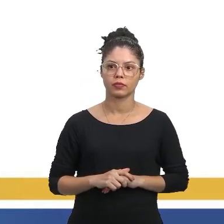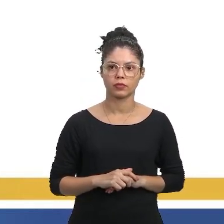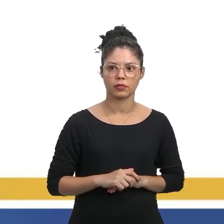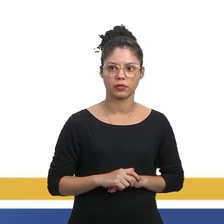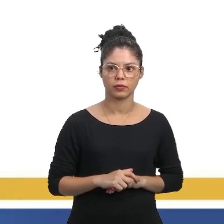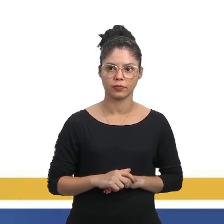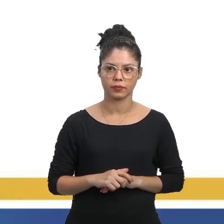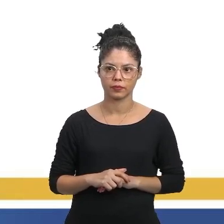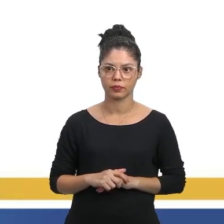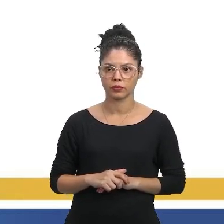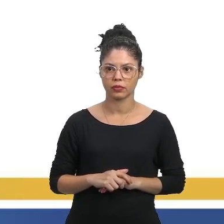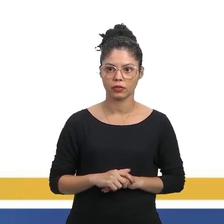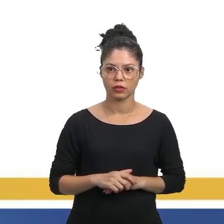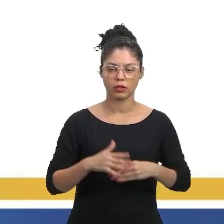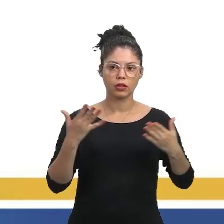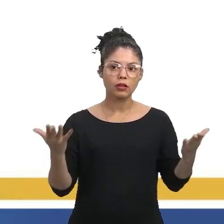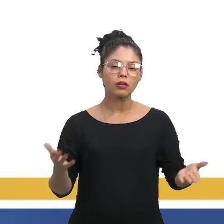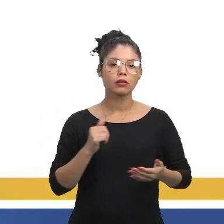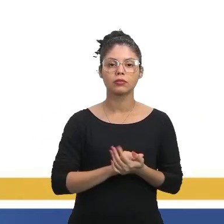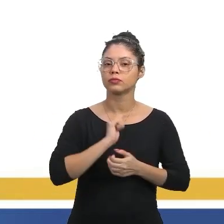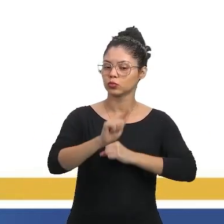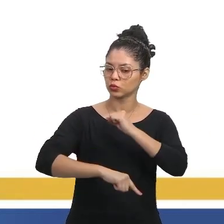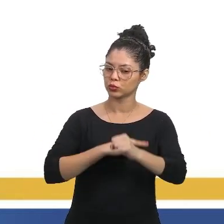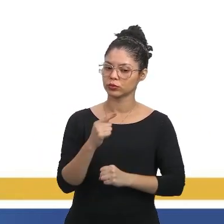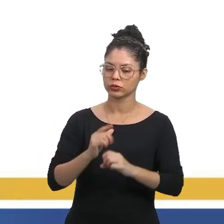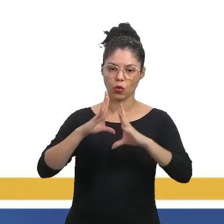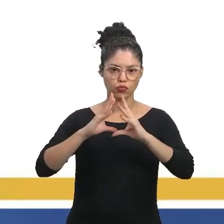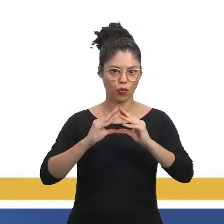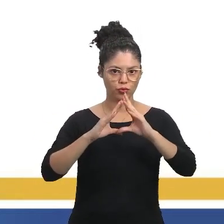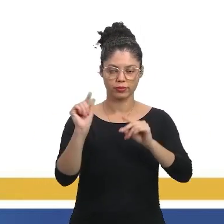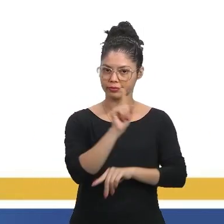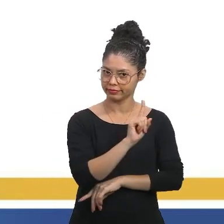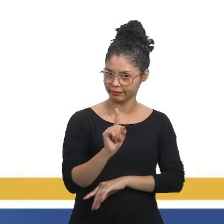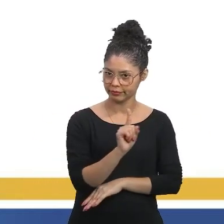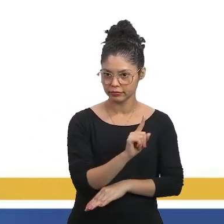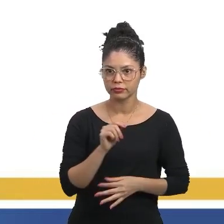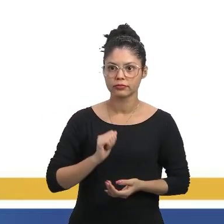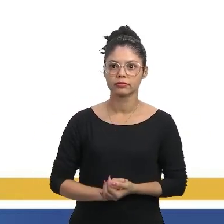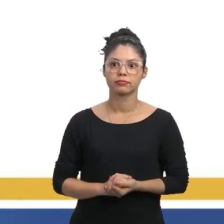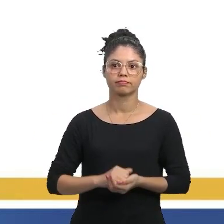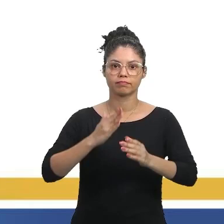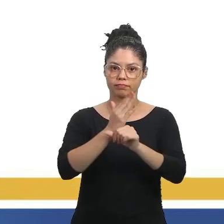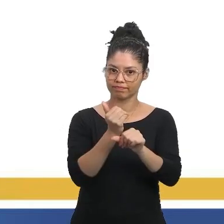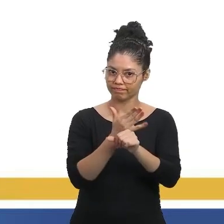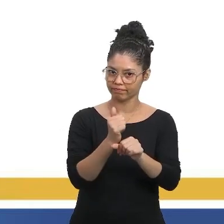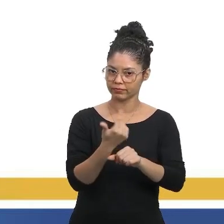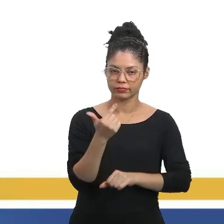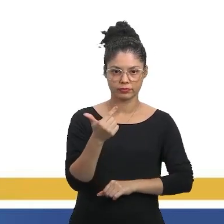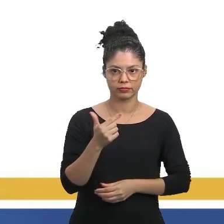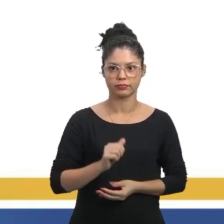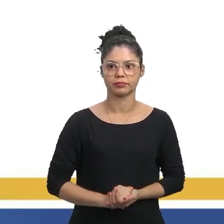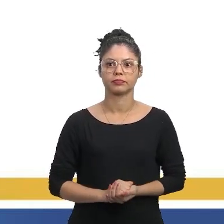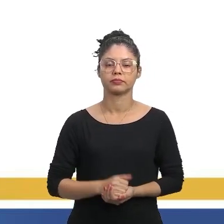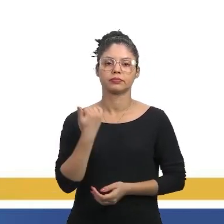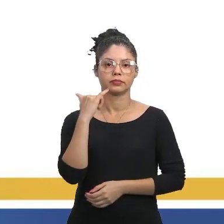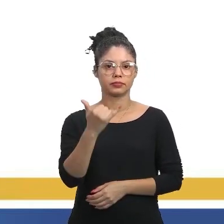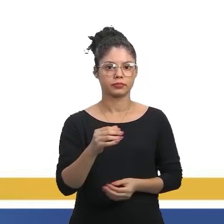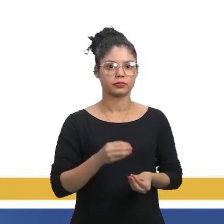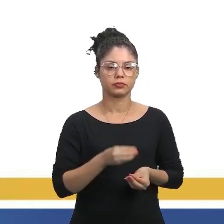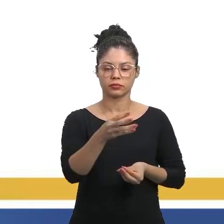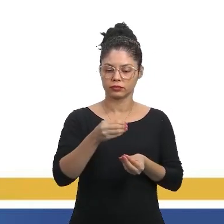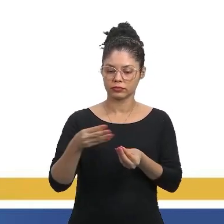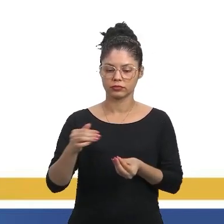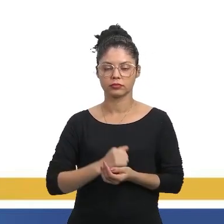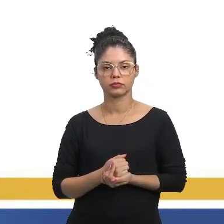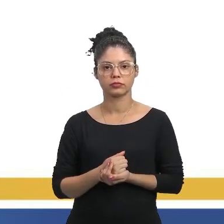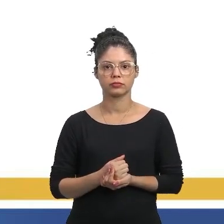estão observando. Então o átomo não é maciço, é indivisível, e os elétrons são